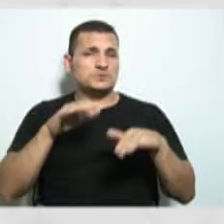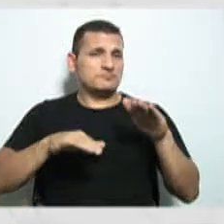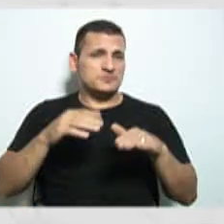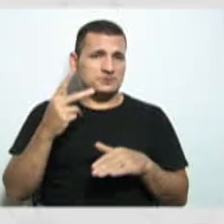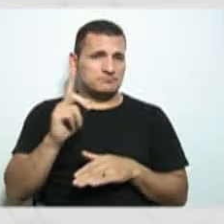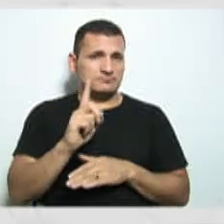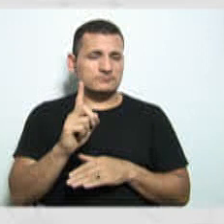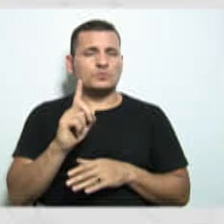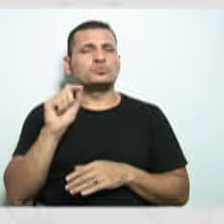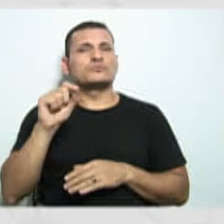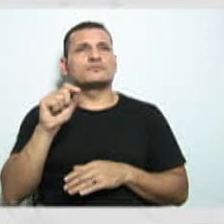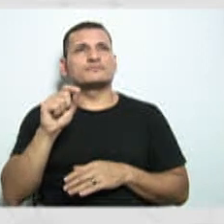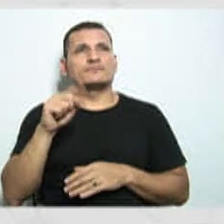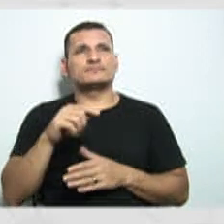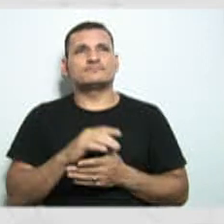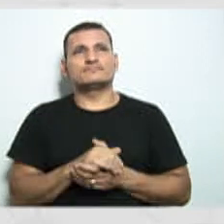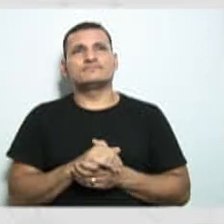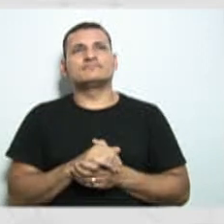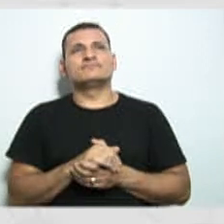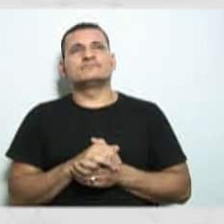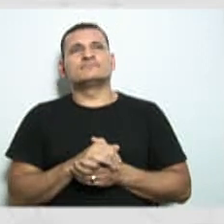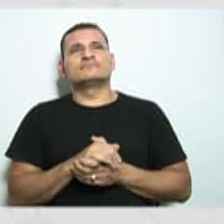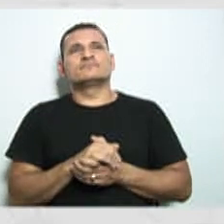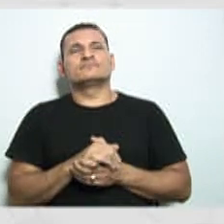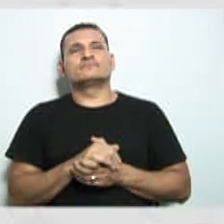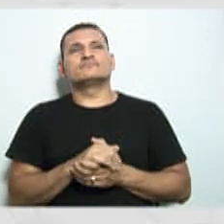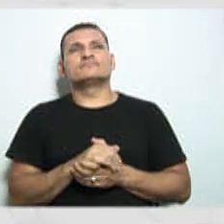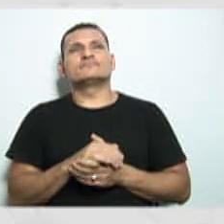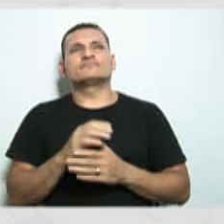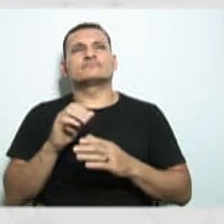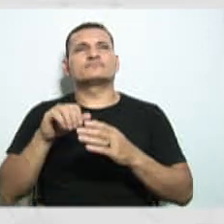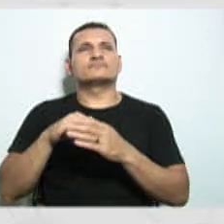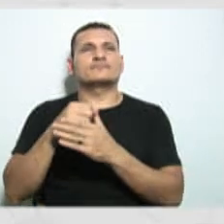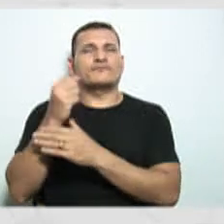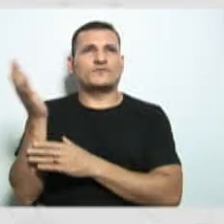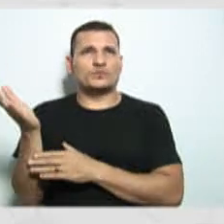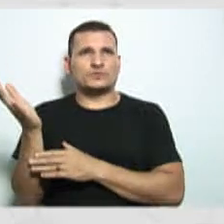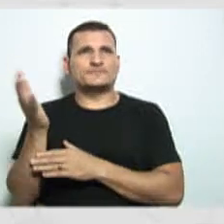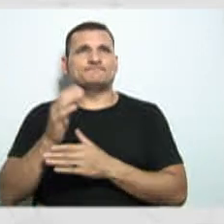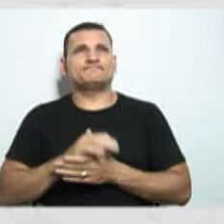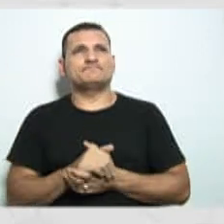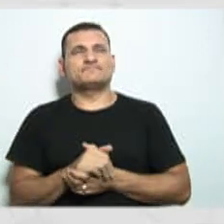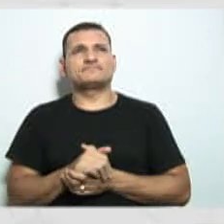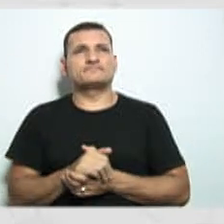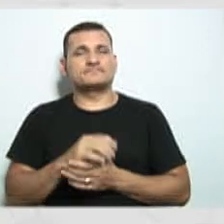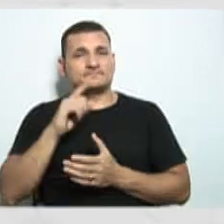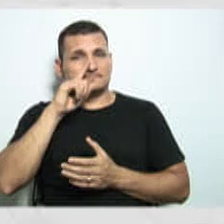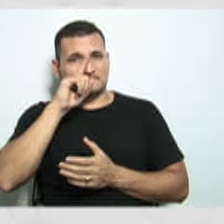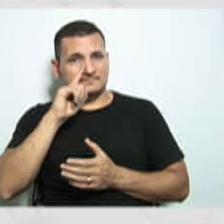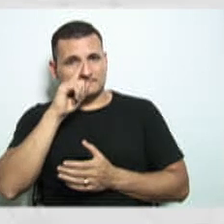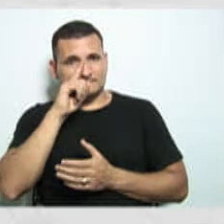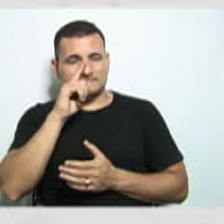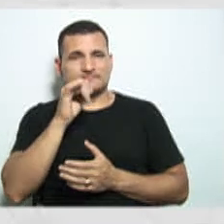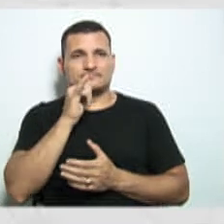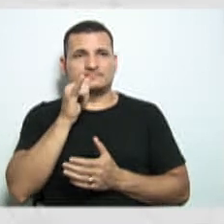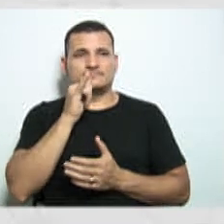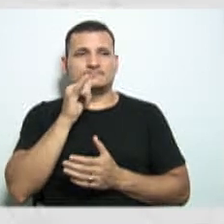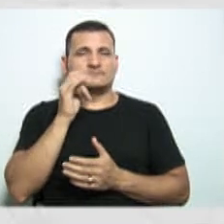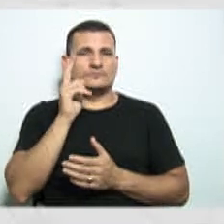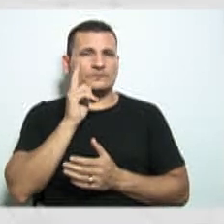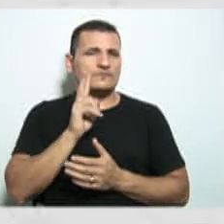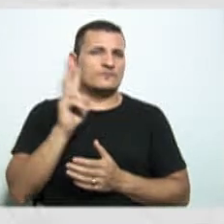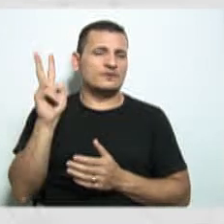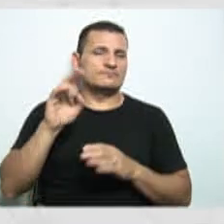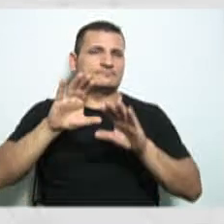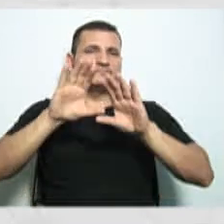faz parte de quê? Dos fatores externos, né? As ameaças, vai chover. Olha para o céu aí agora,